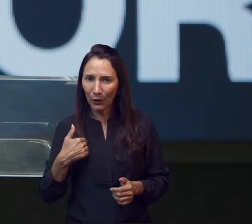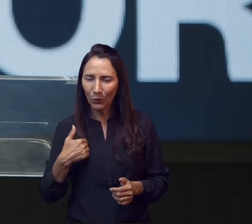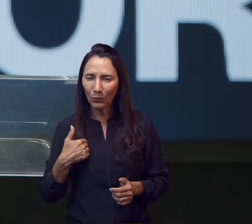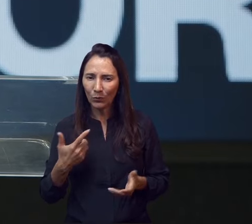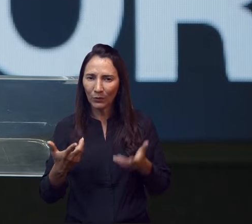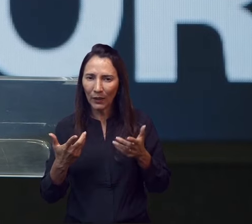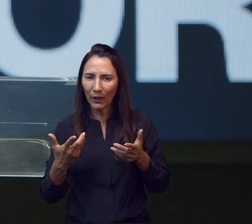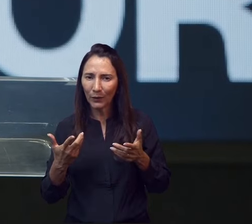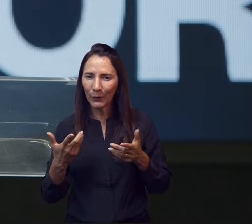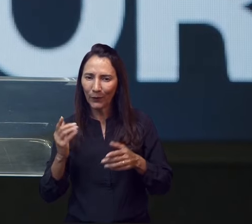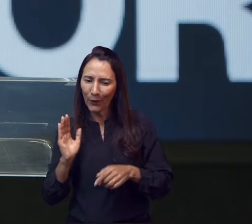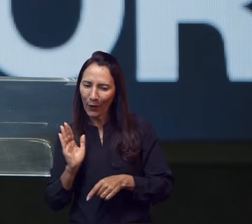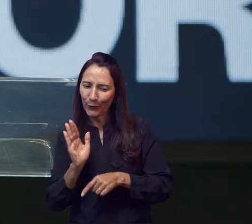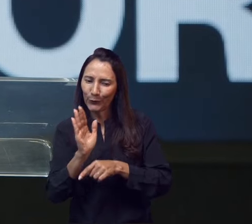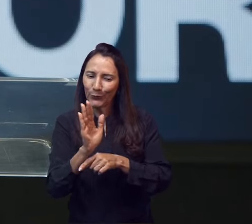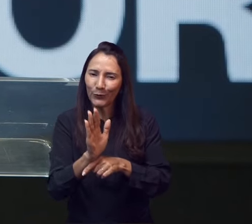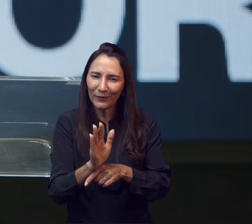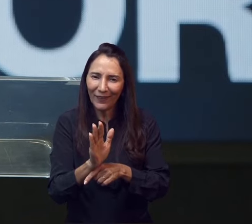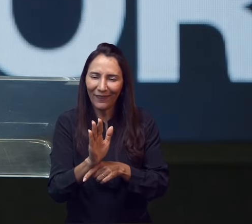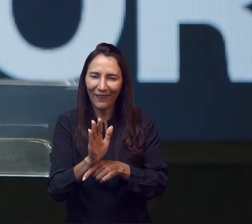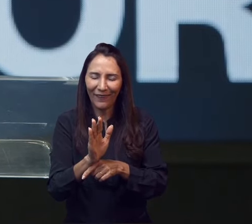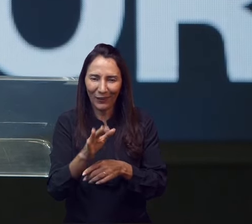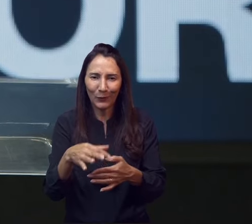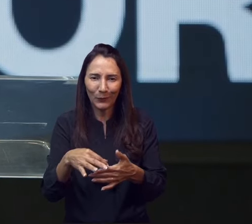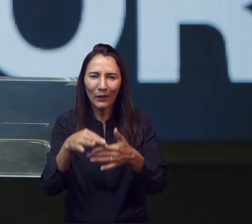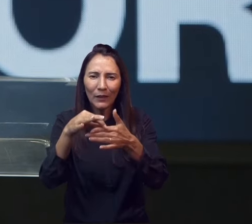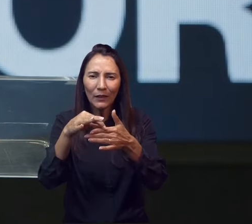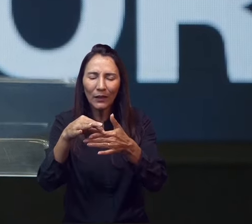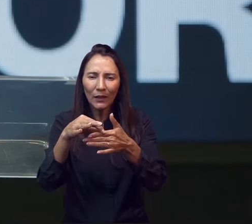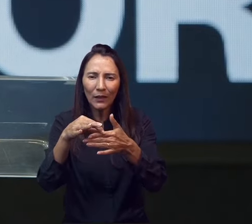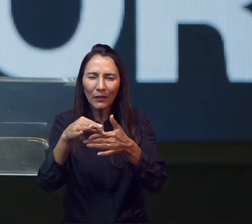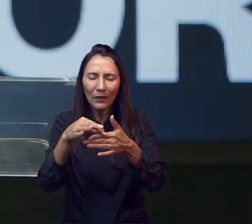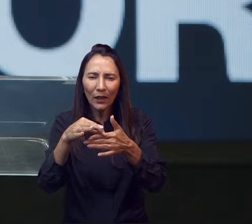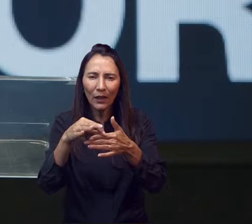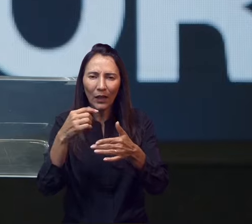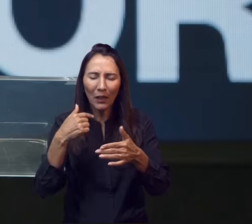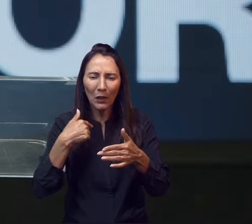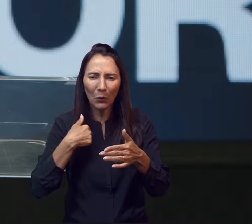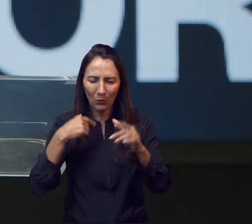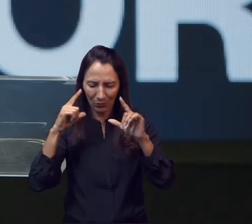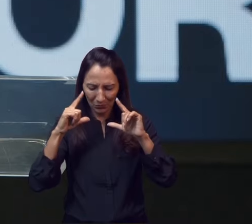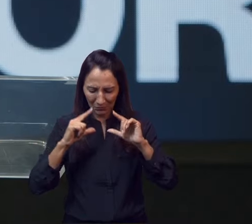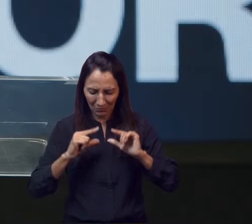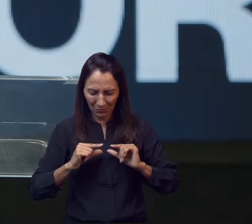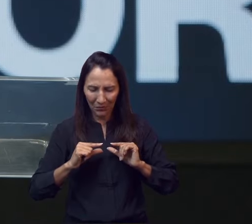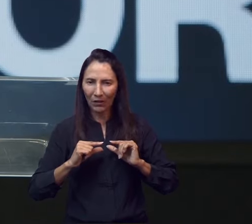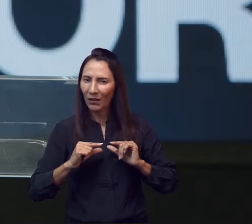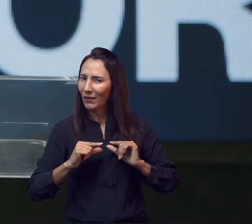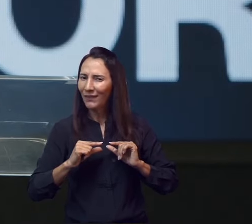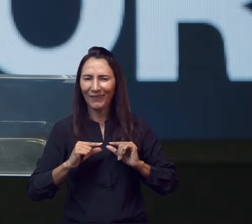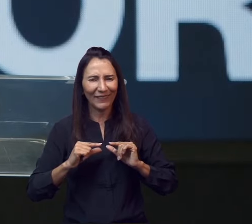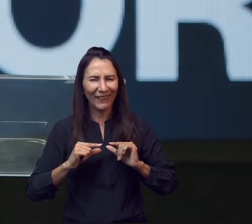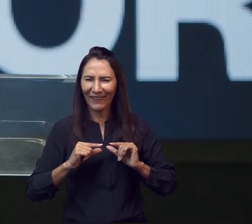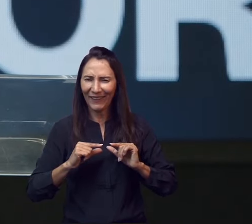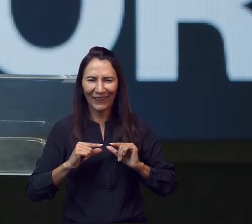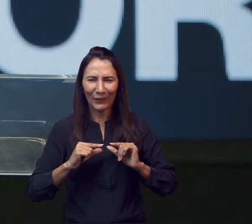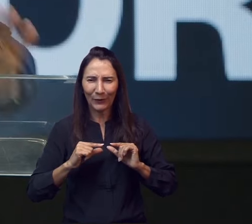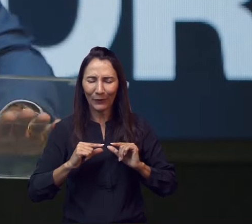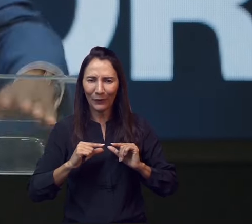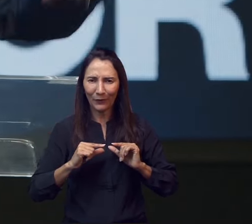na vida dele eu não vou ficar sem ela não sai da minha